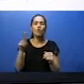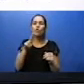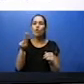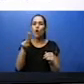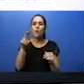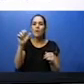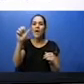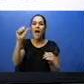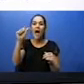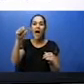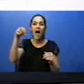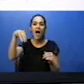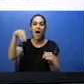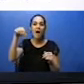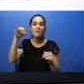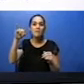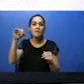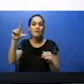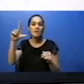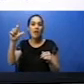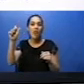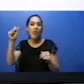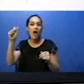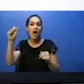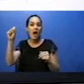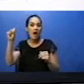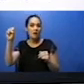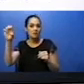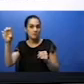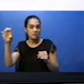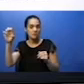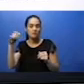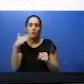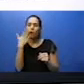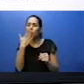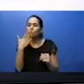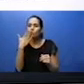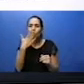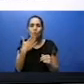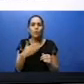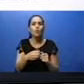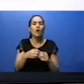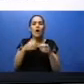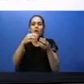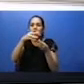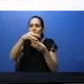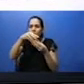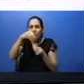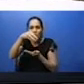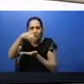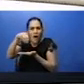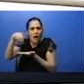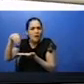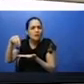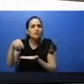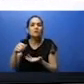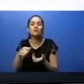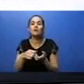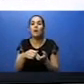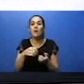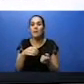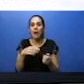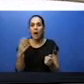na digestão dos carboidratos, né, das farinhas, dos açúcares. Né? Então, ela diminui as partículas, acelerando a